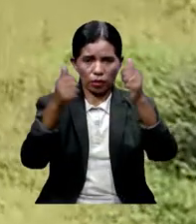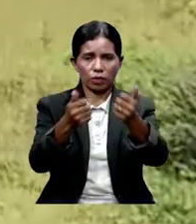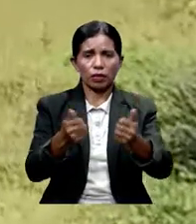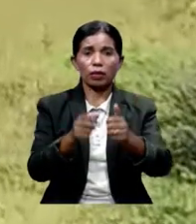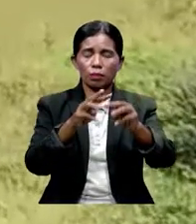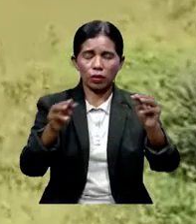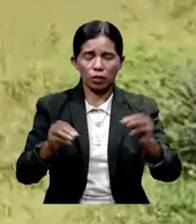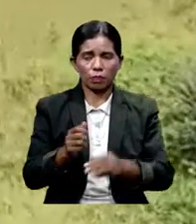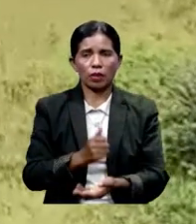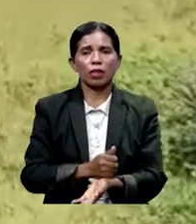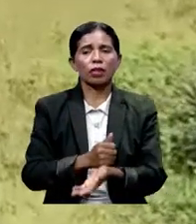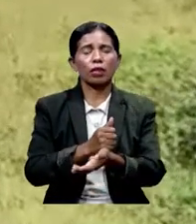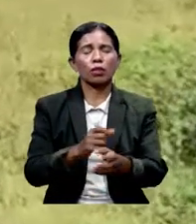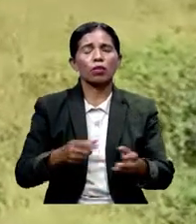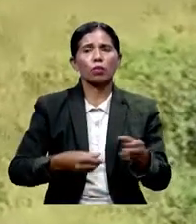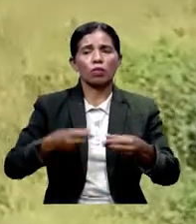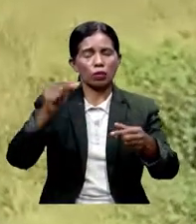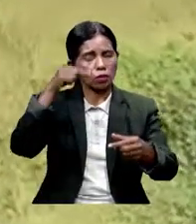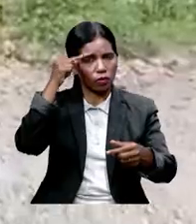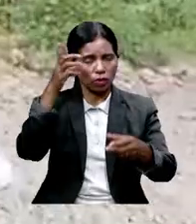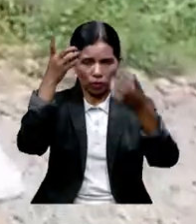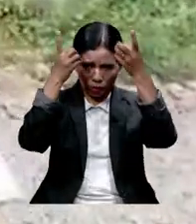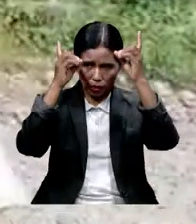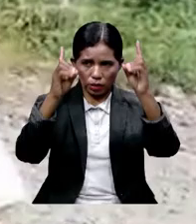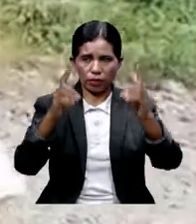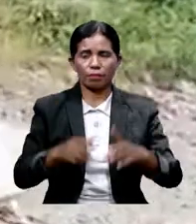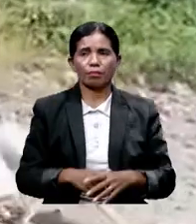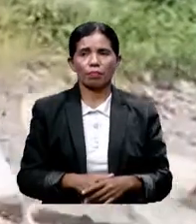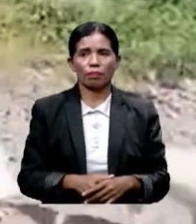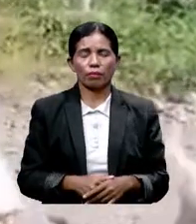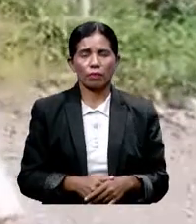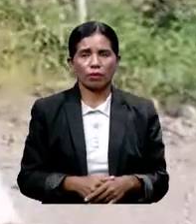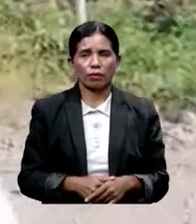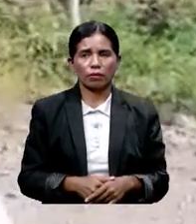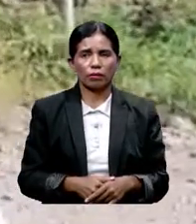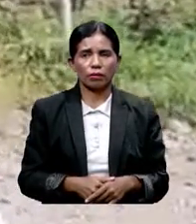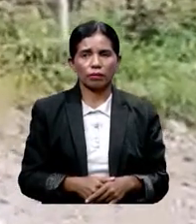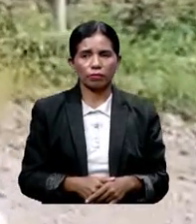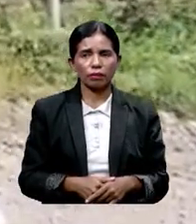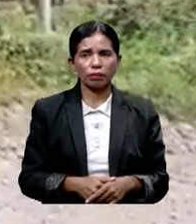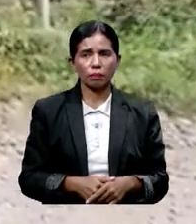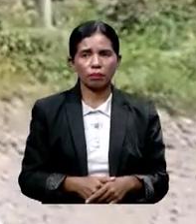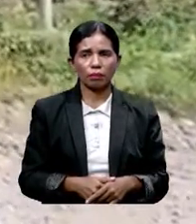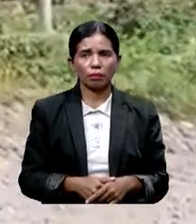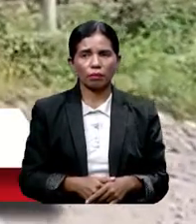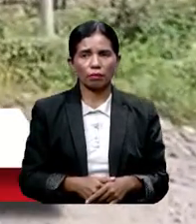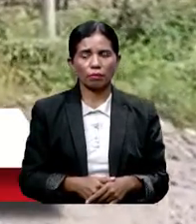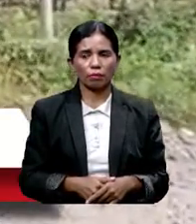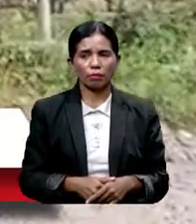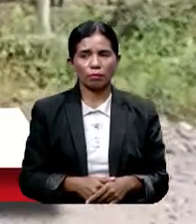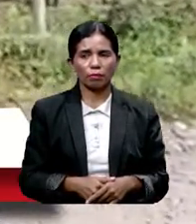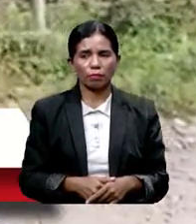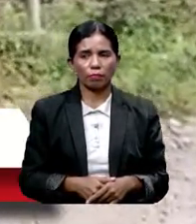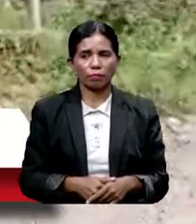Ainaro, o de entrega ba governo central atu foti desijam. Bekerja sama dengan lokal company